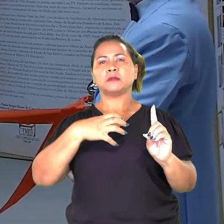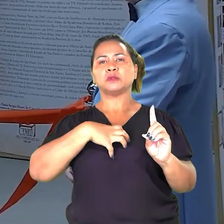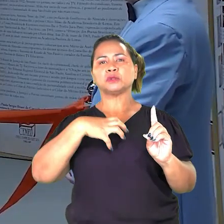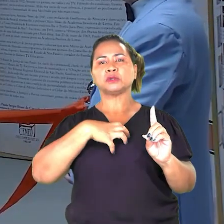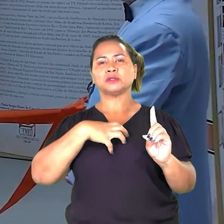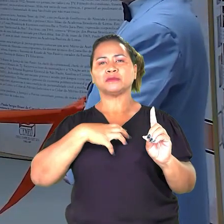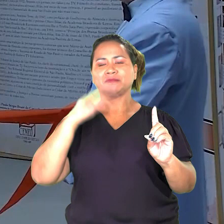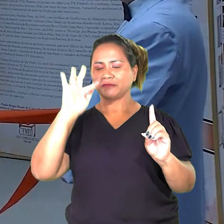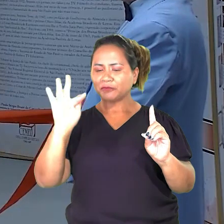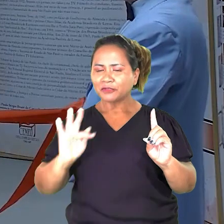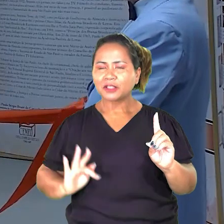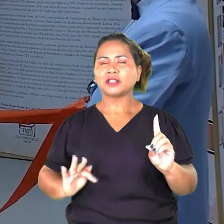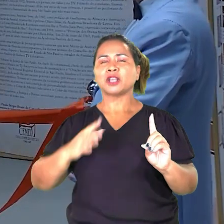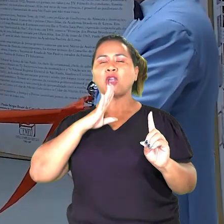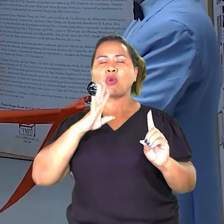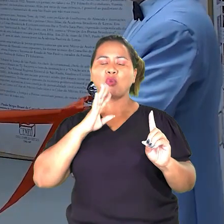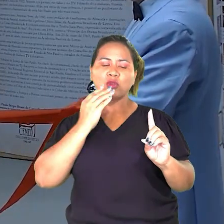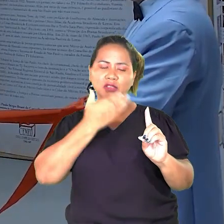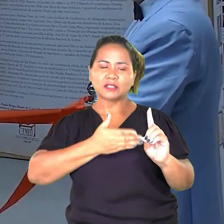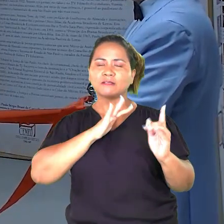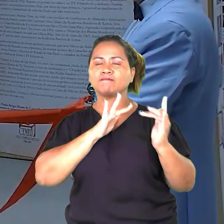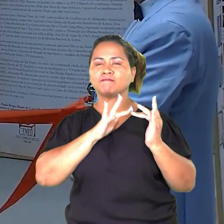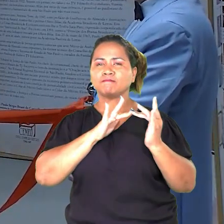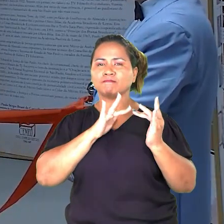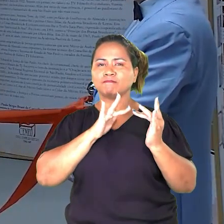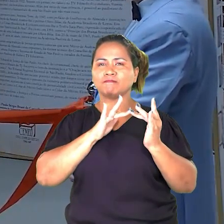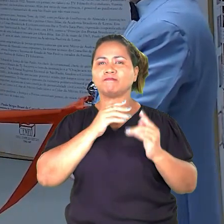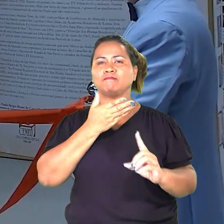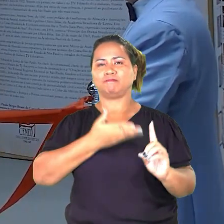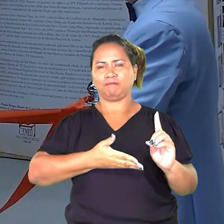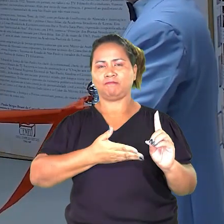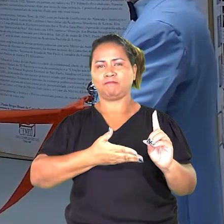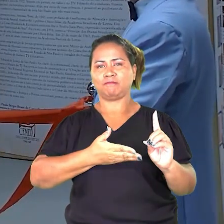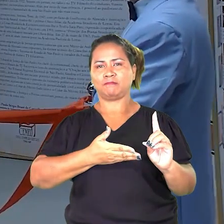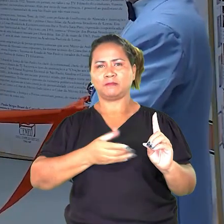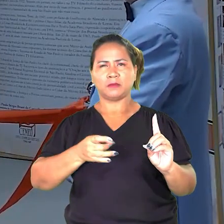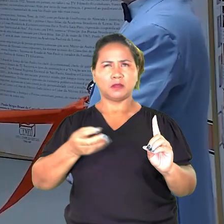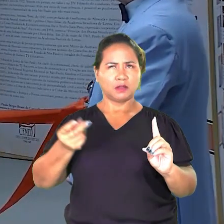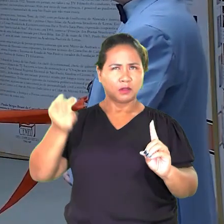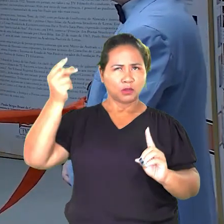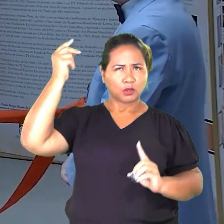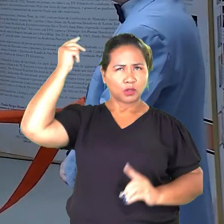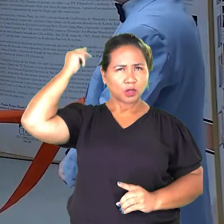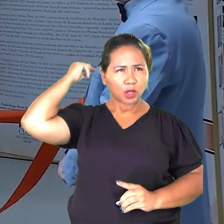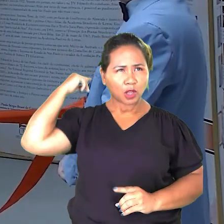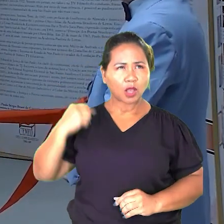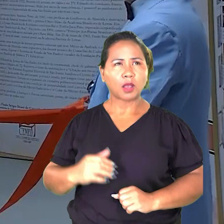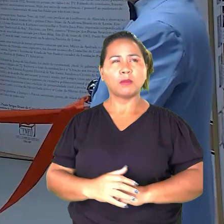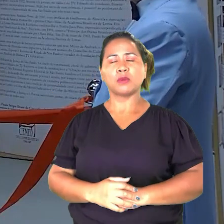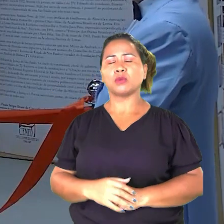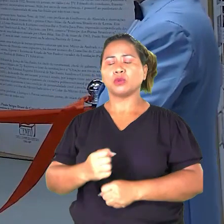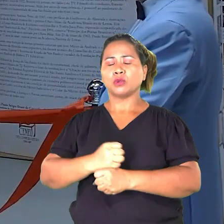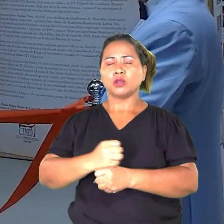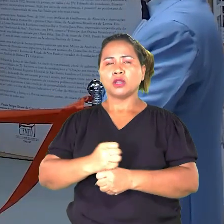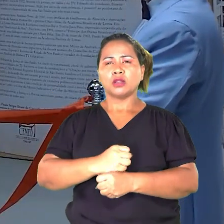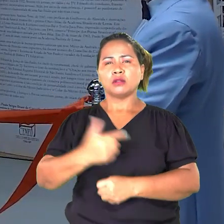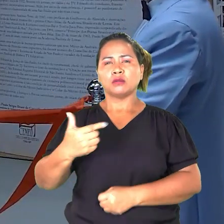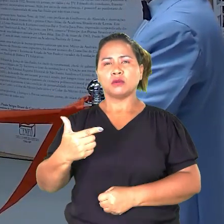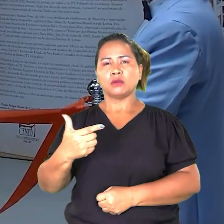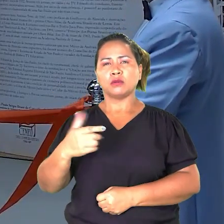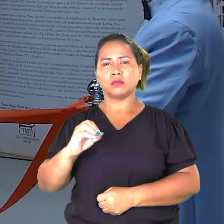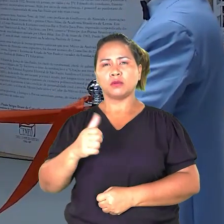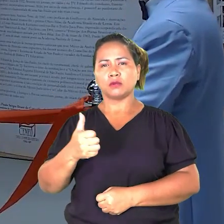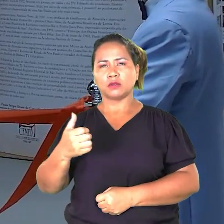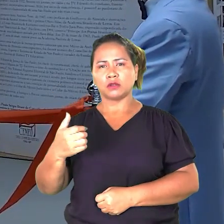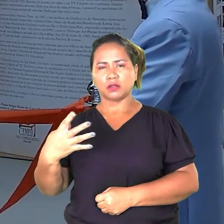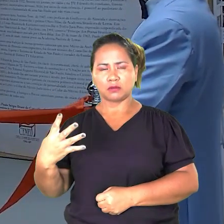Bonfim. Paulo Bonfim, eu tive a felicidade de conhecê-lo, de ter muito contato com ele, em especial